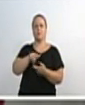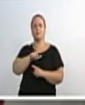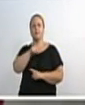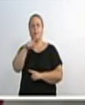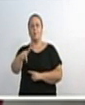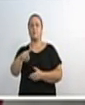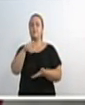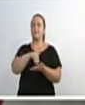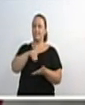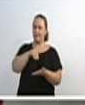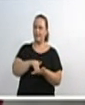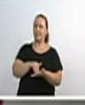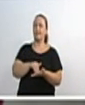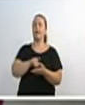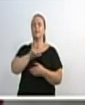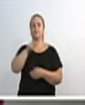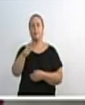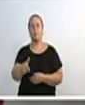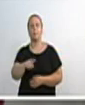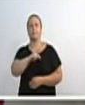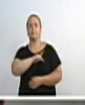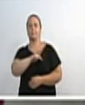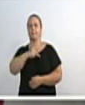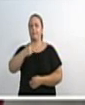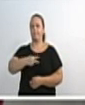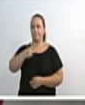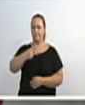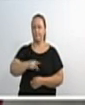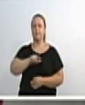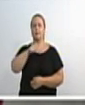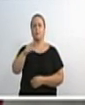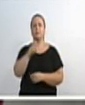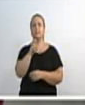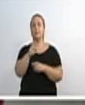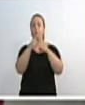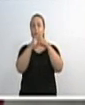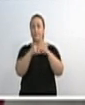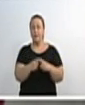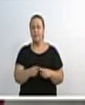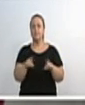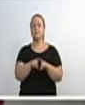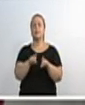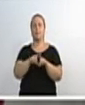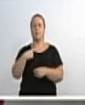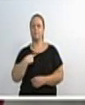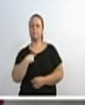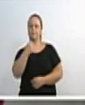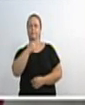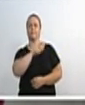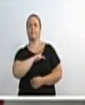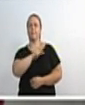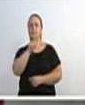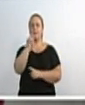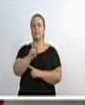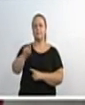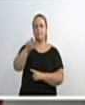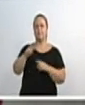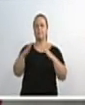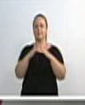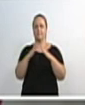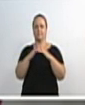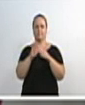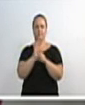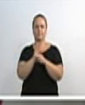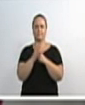da Associação de Moradores da minha comunidade, fui vice-presidente, depois 5 vezes eleito presidente da Associação de Moradores do meu bairro.